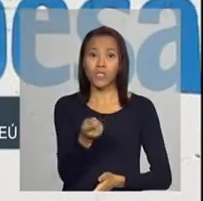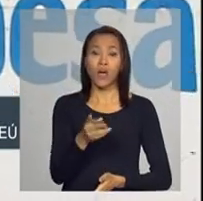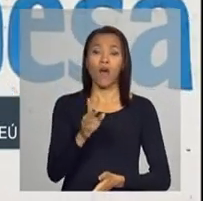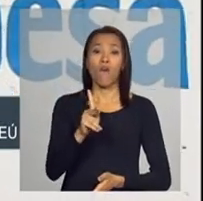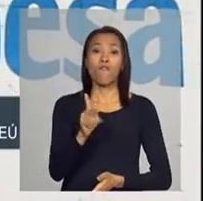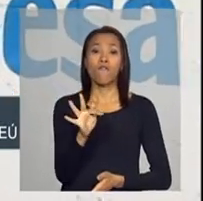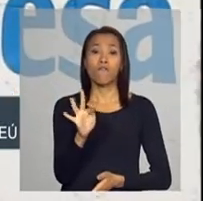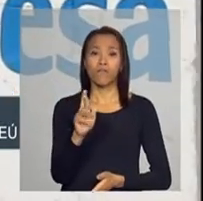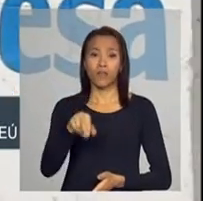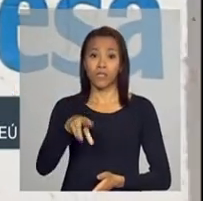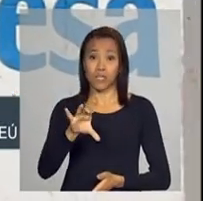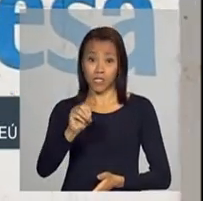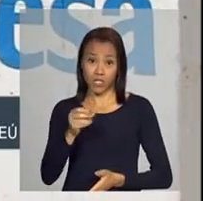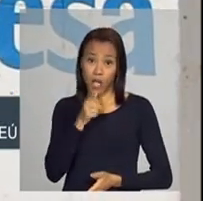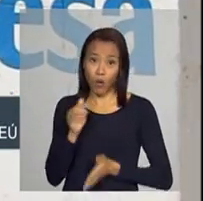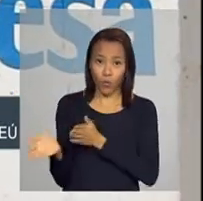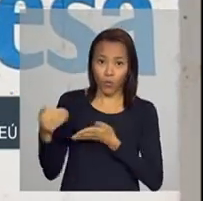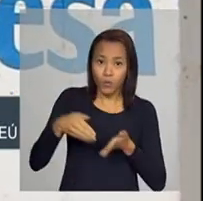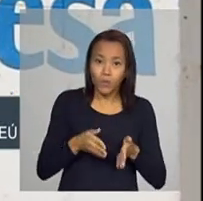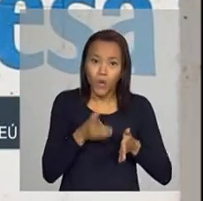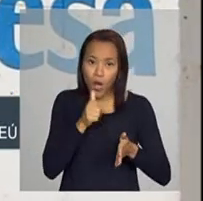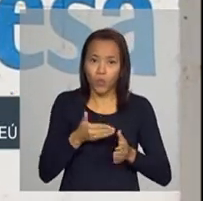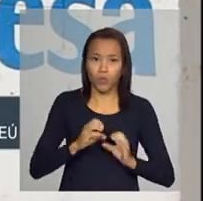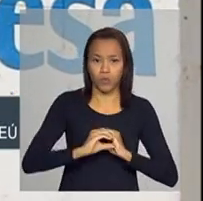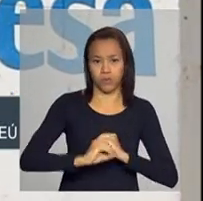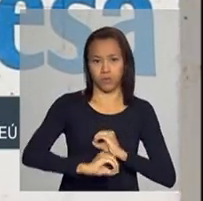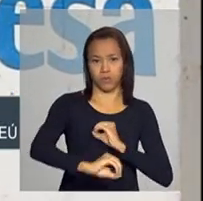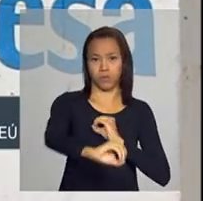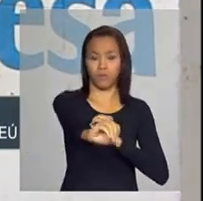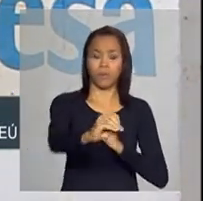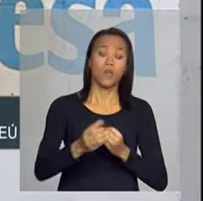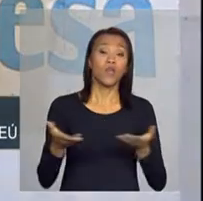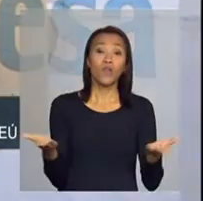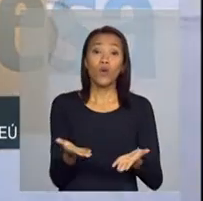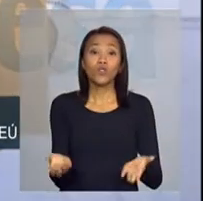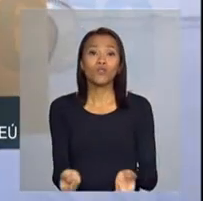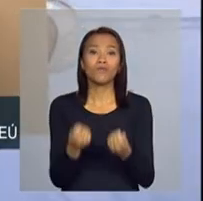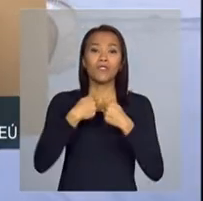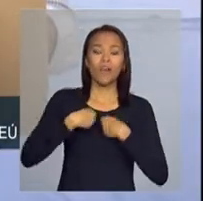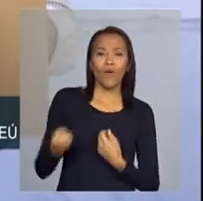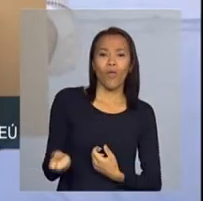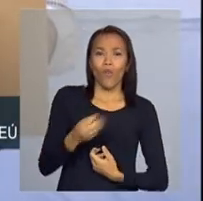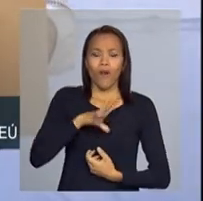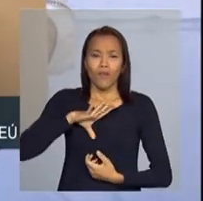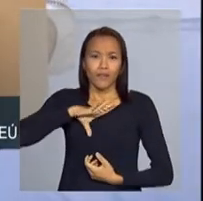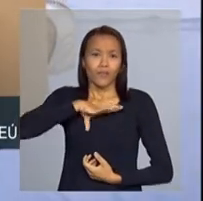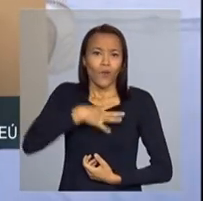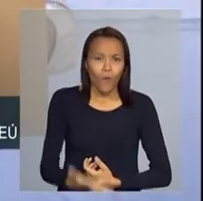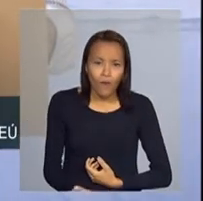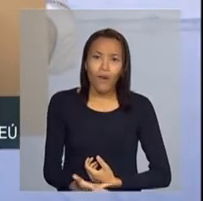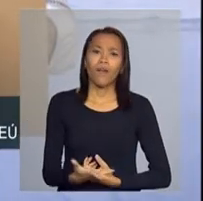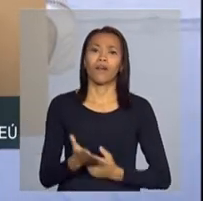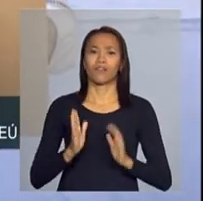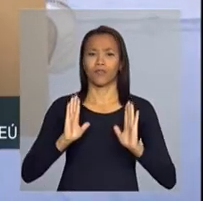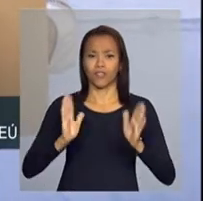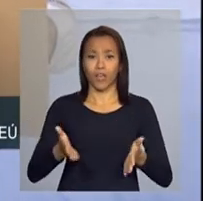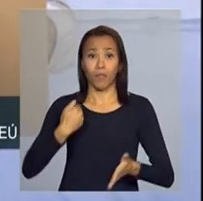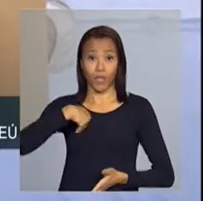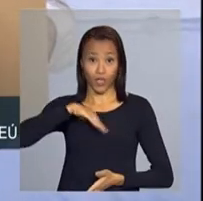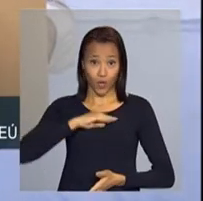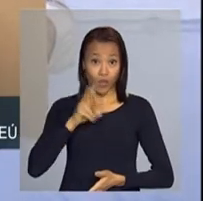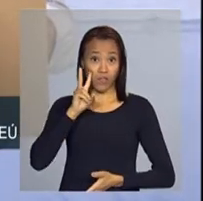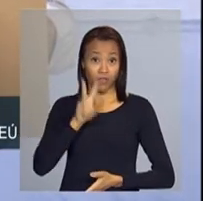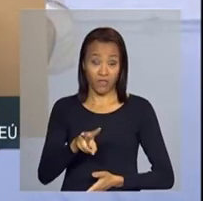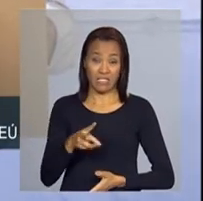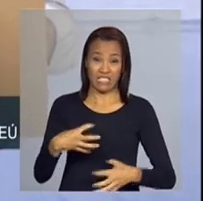forma de água. Nos livra do colapso e nos dá novo ano, nos enchem de coragem para enfrentar mais